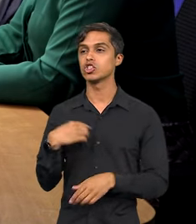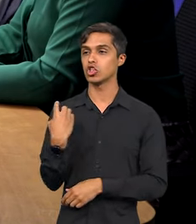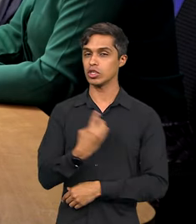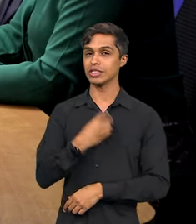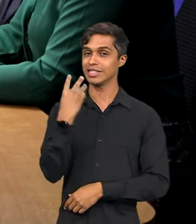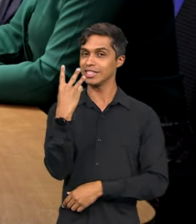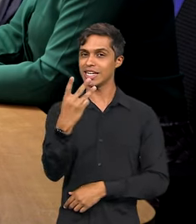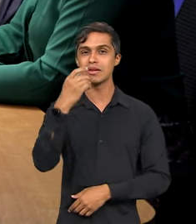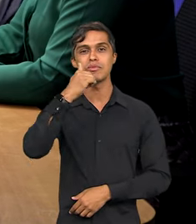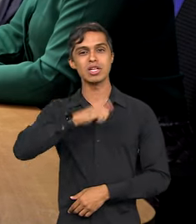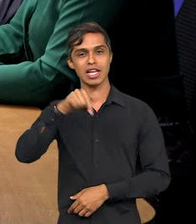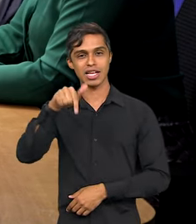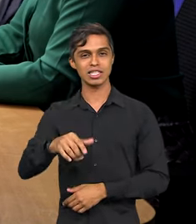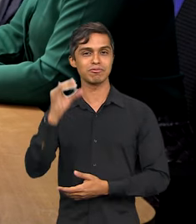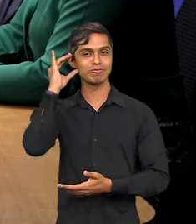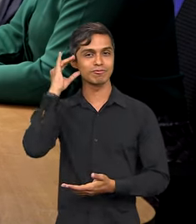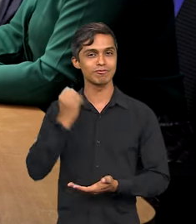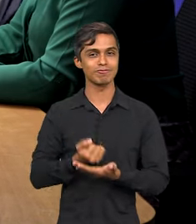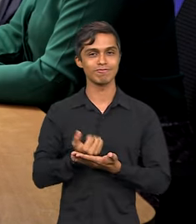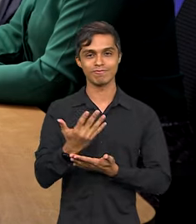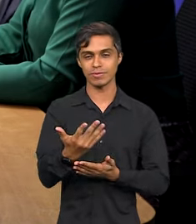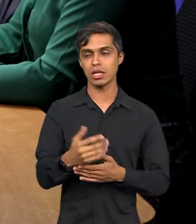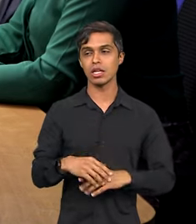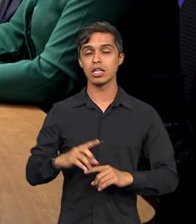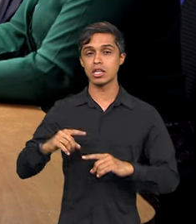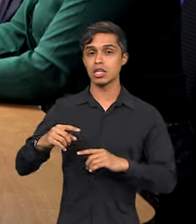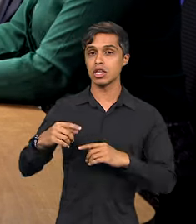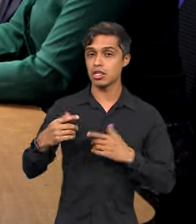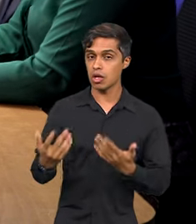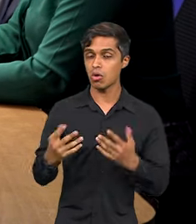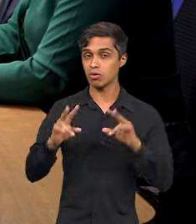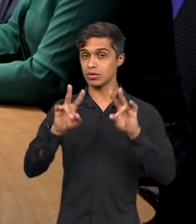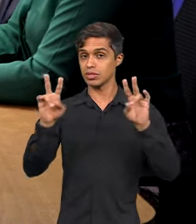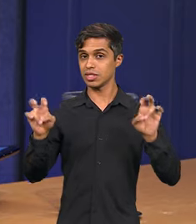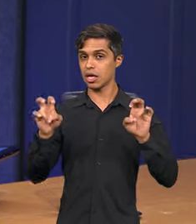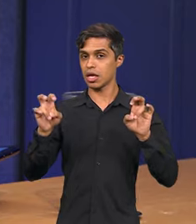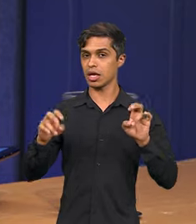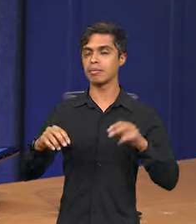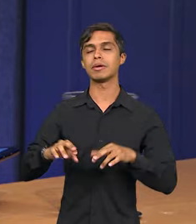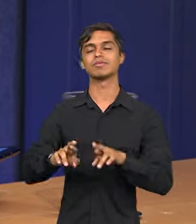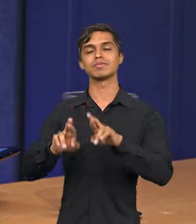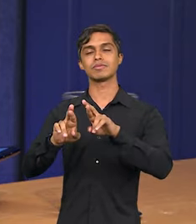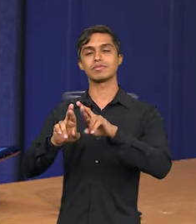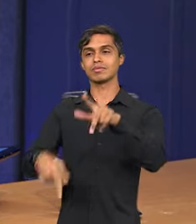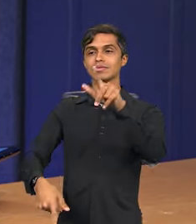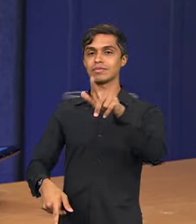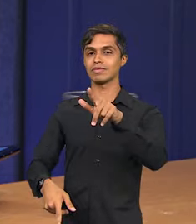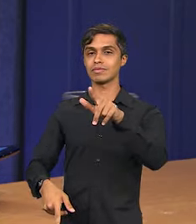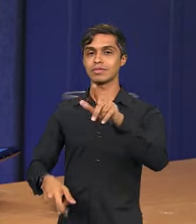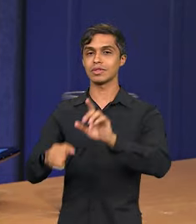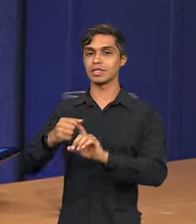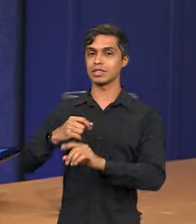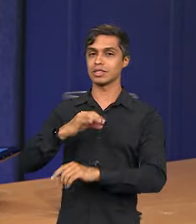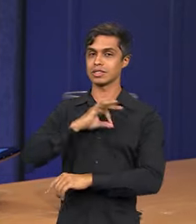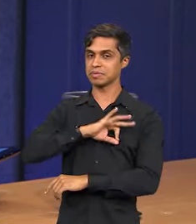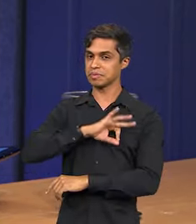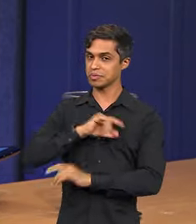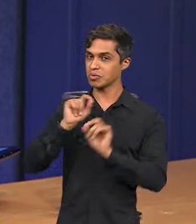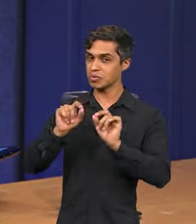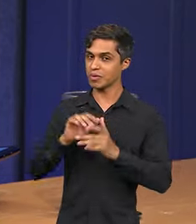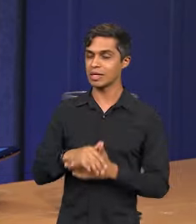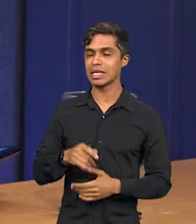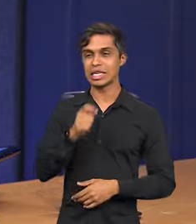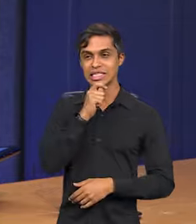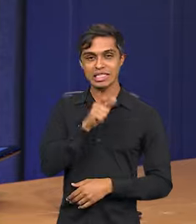mulheres hoje nesse podcast vou trazer o tema da desigualdade salarial que